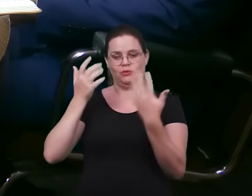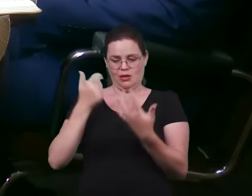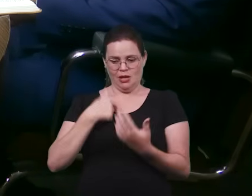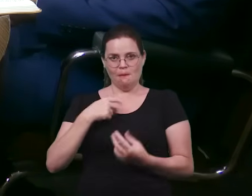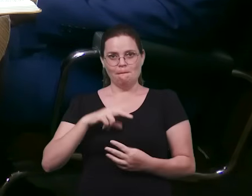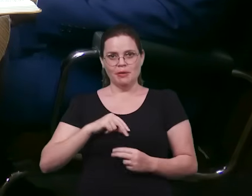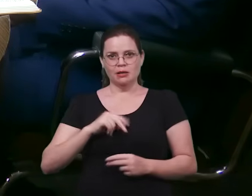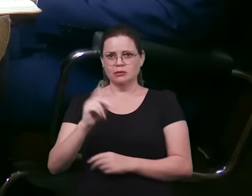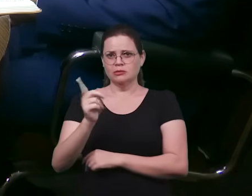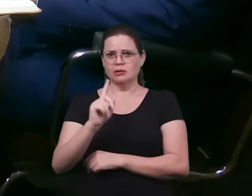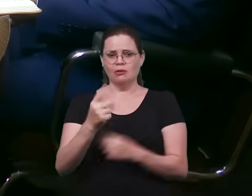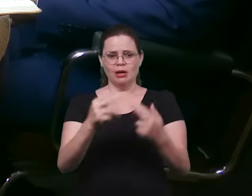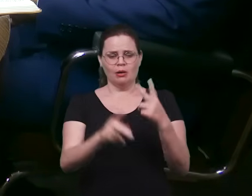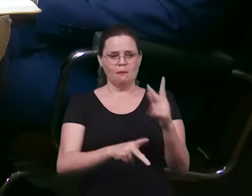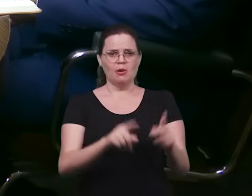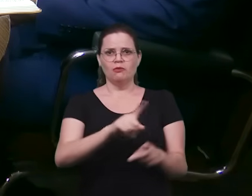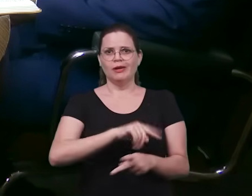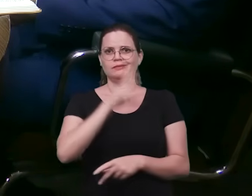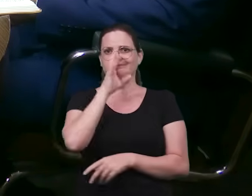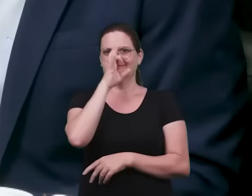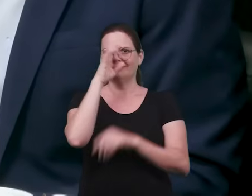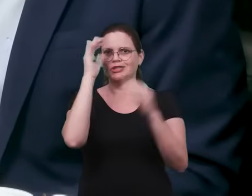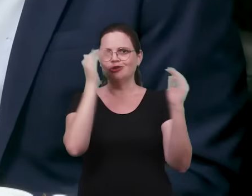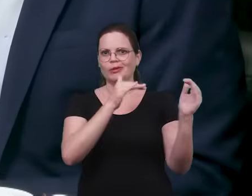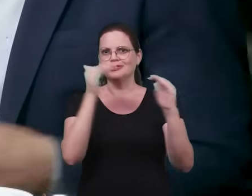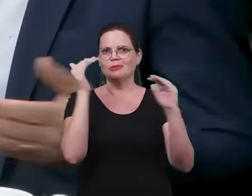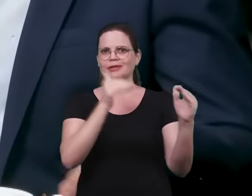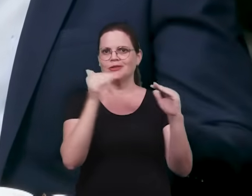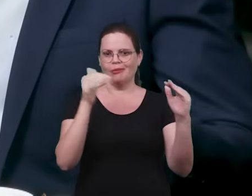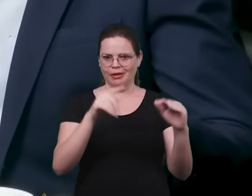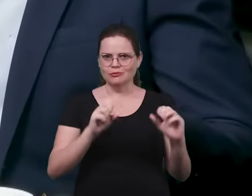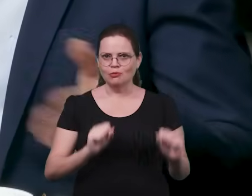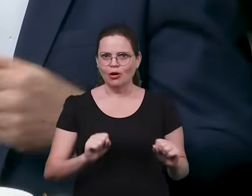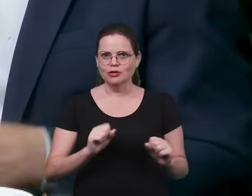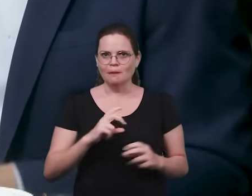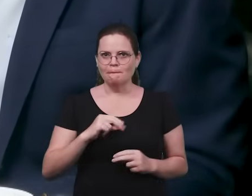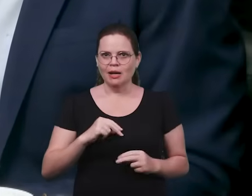ali era da mesma forma. Ou seja, se era o ano